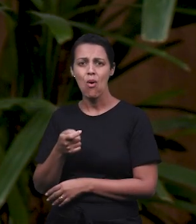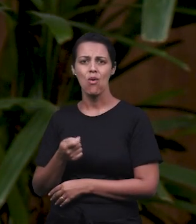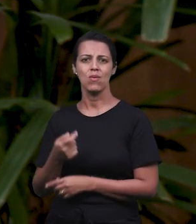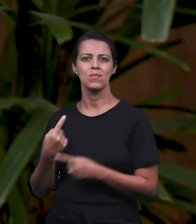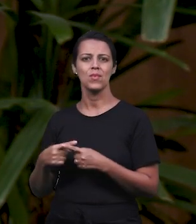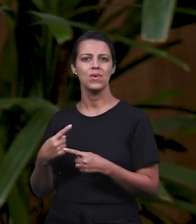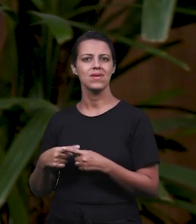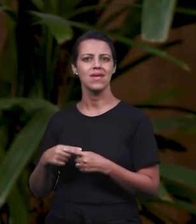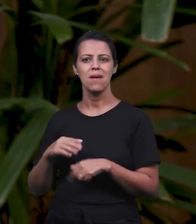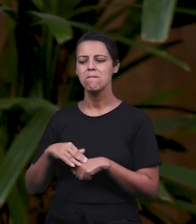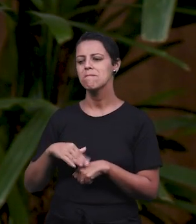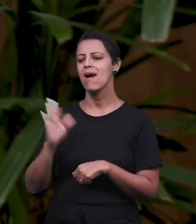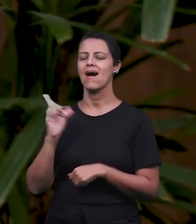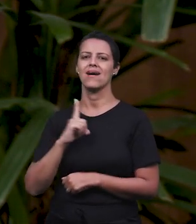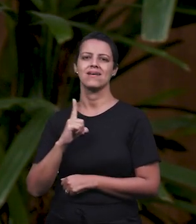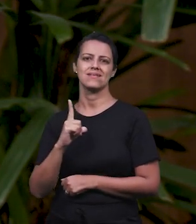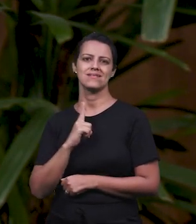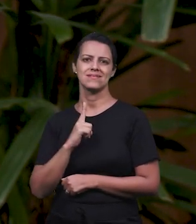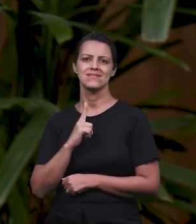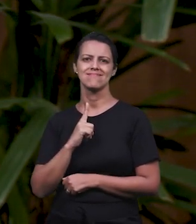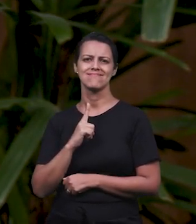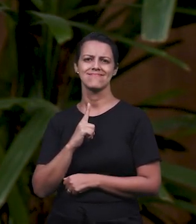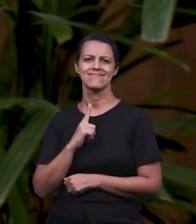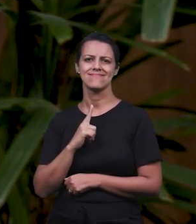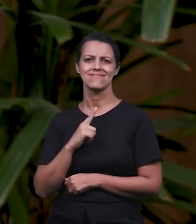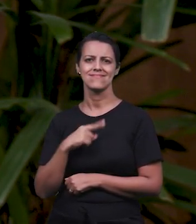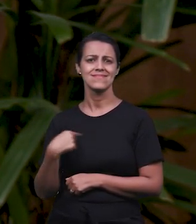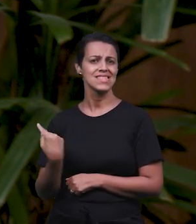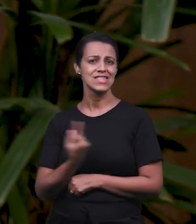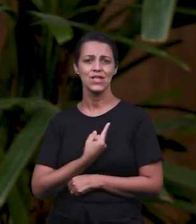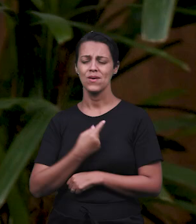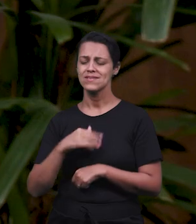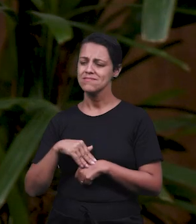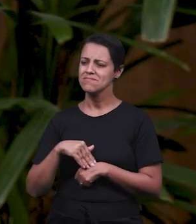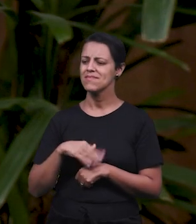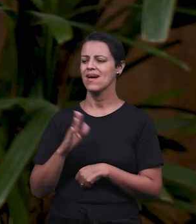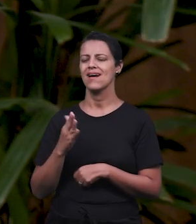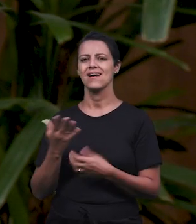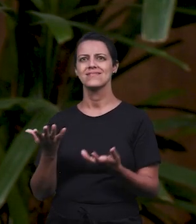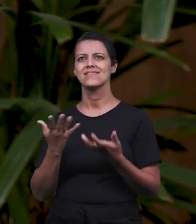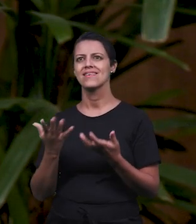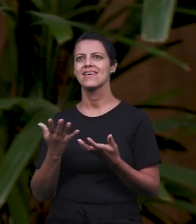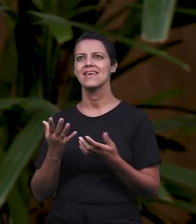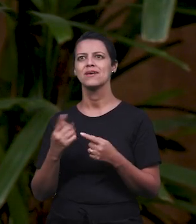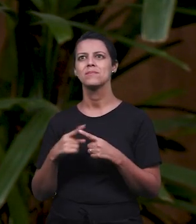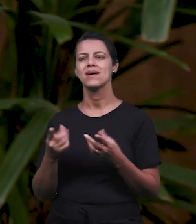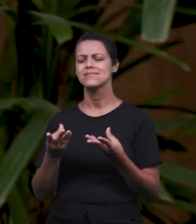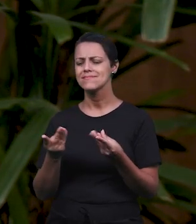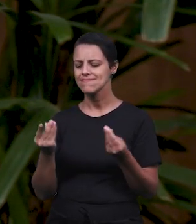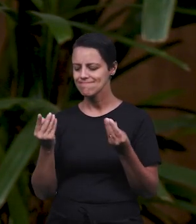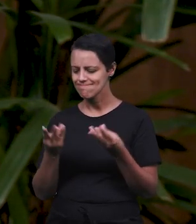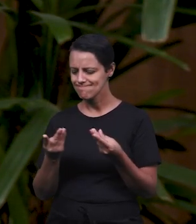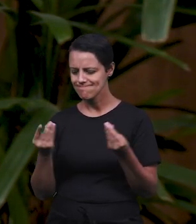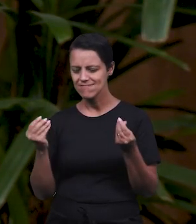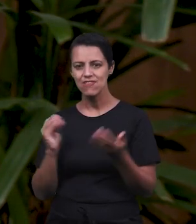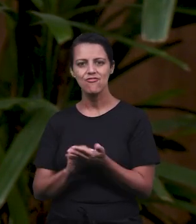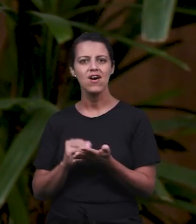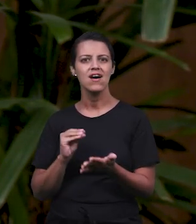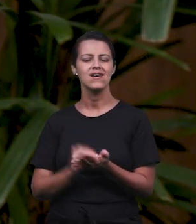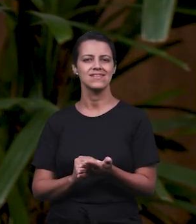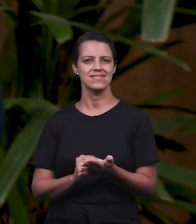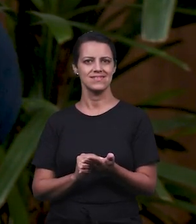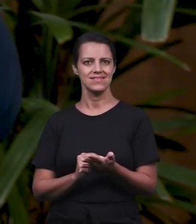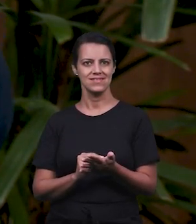né? Uhum. Por mais que fazemos, por mais que nós venhamos realizar, ainda é muito incipiente